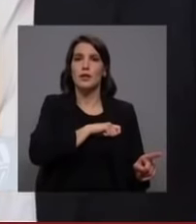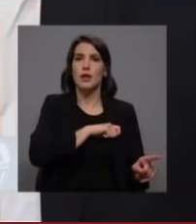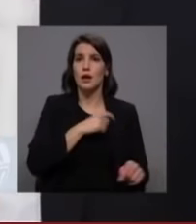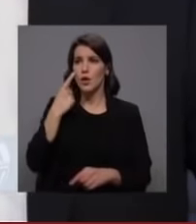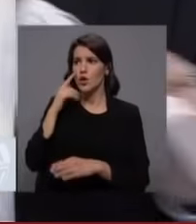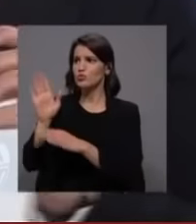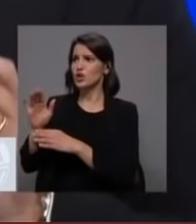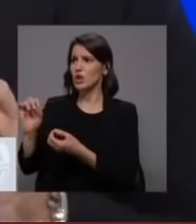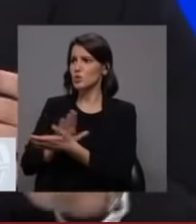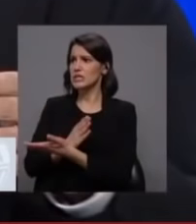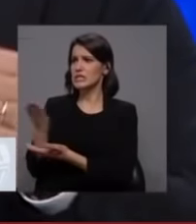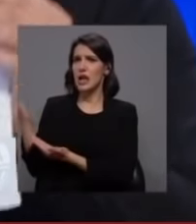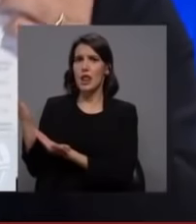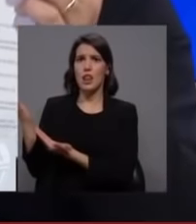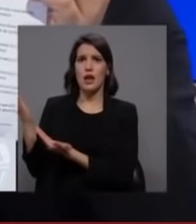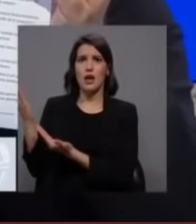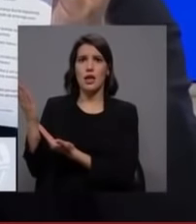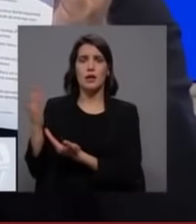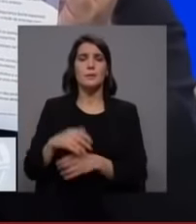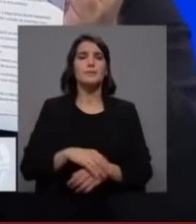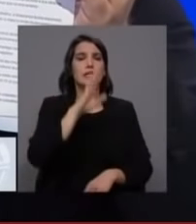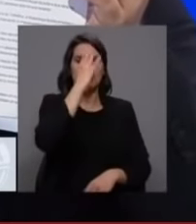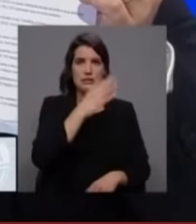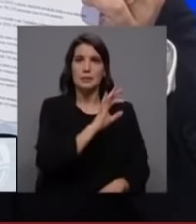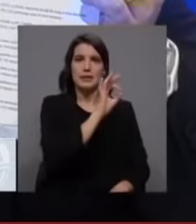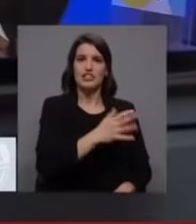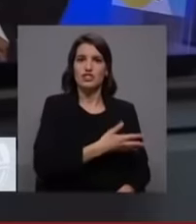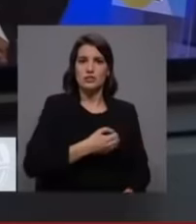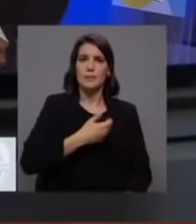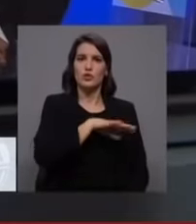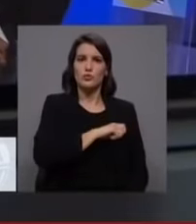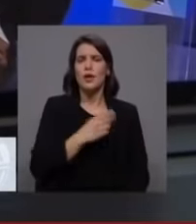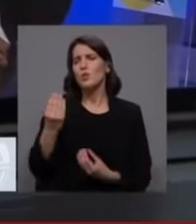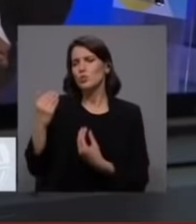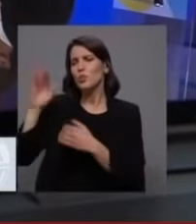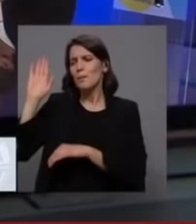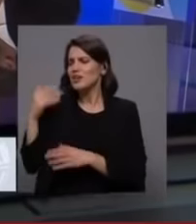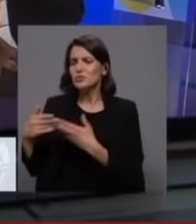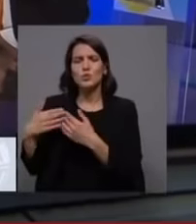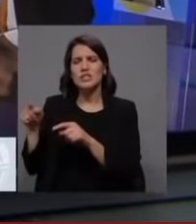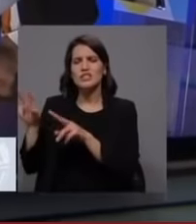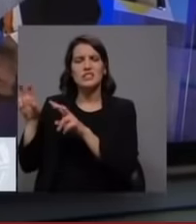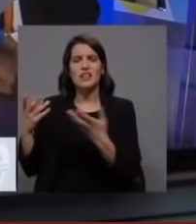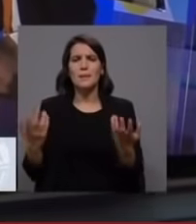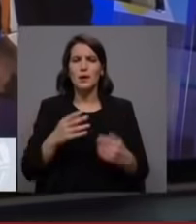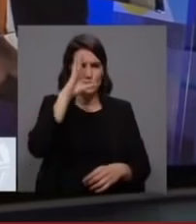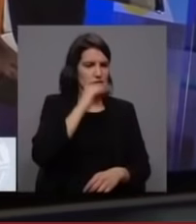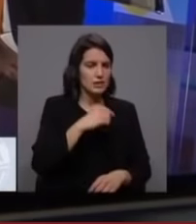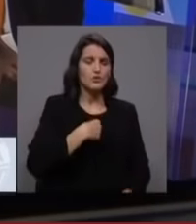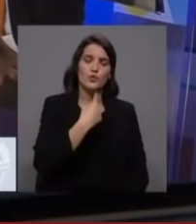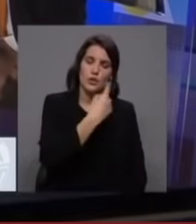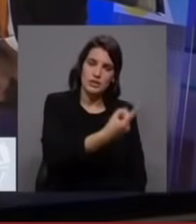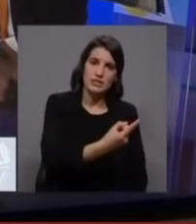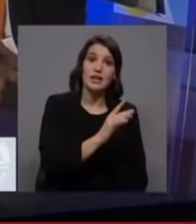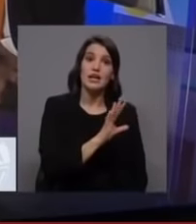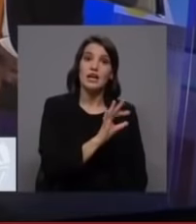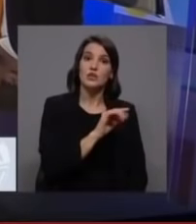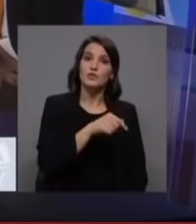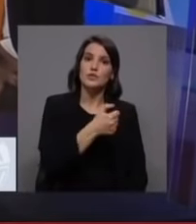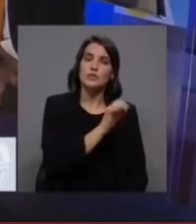Notícia ou está aqui sabe a mensagem só Qual é a taxa de desemprego em sonho atuais mas é que estou essa taxa de desemprego para quem não sabe o que eu não sair disso é